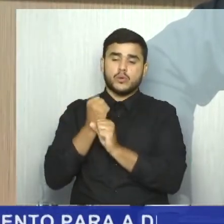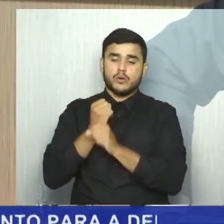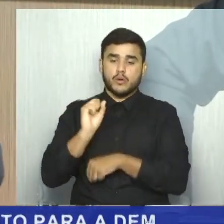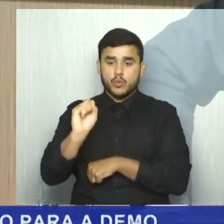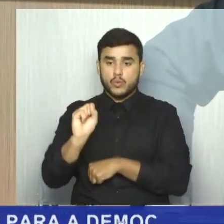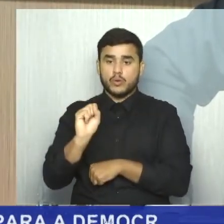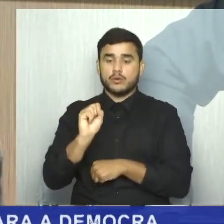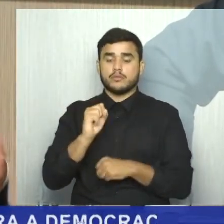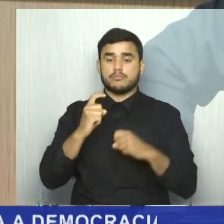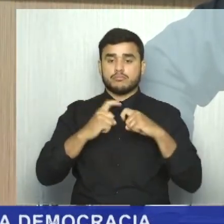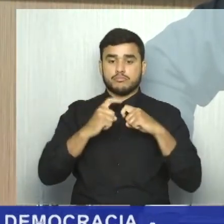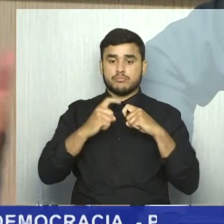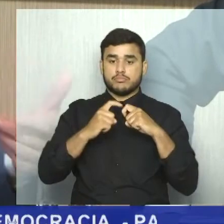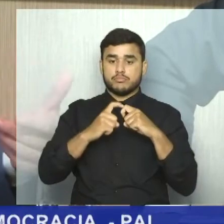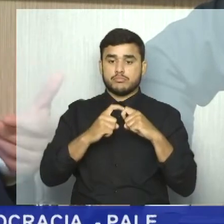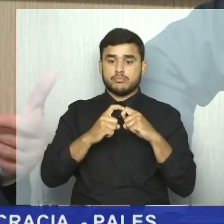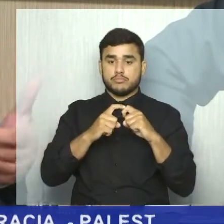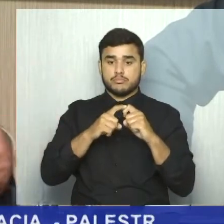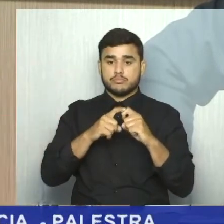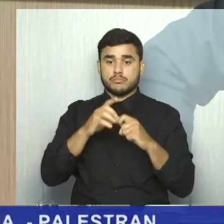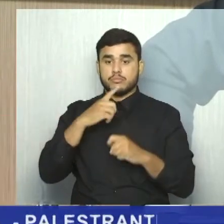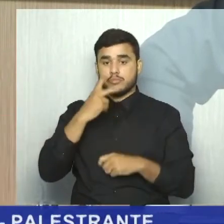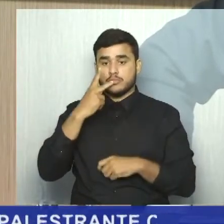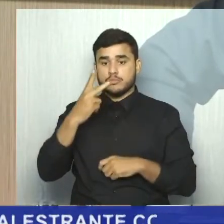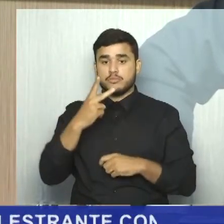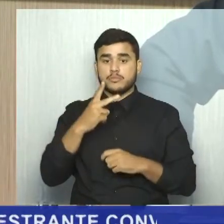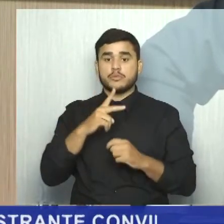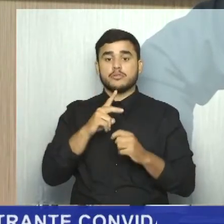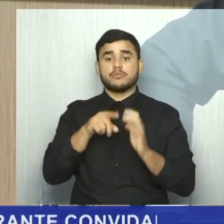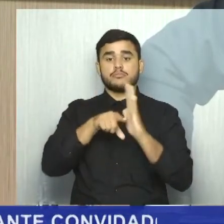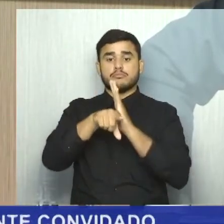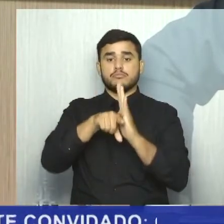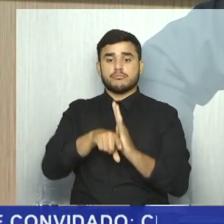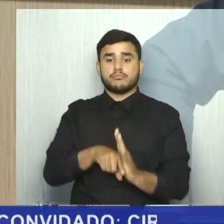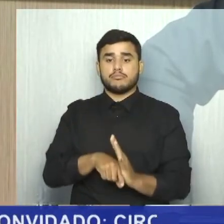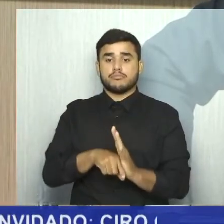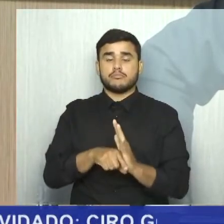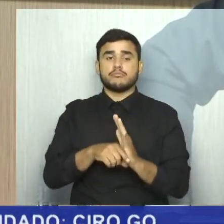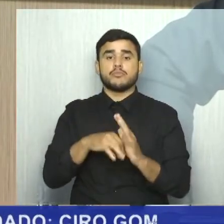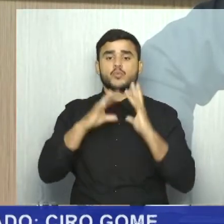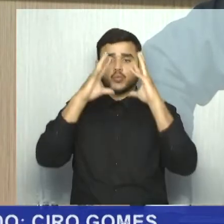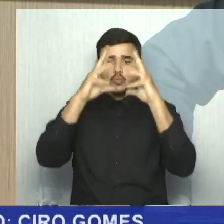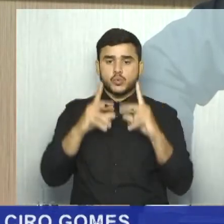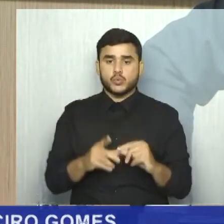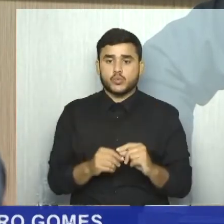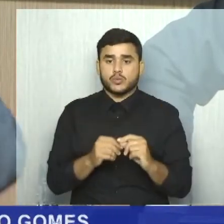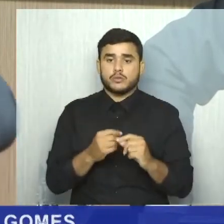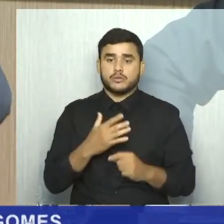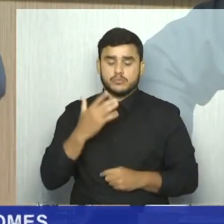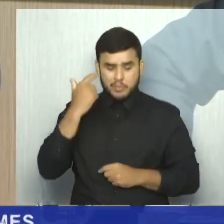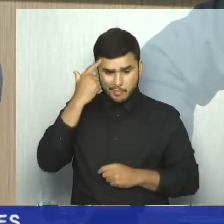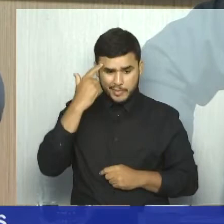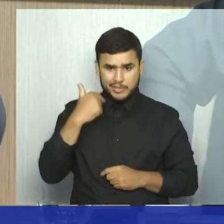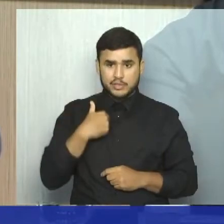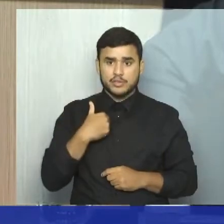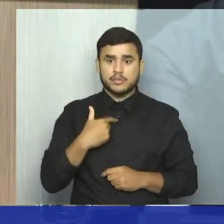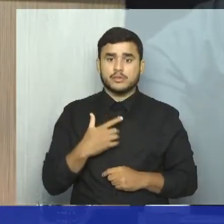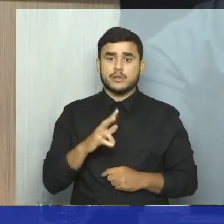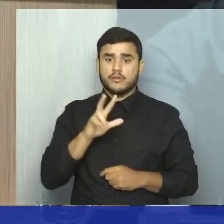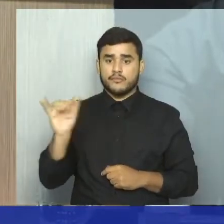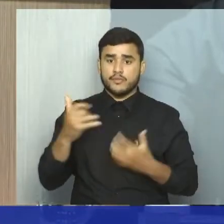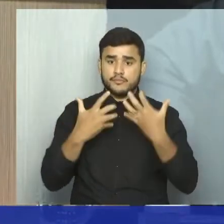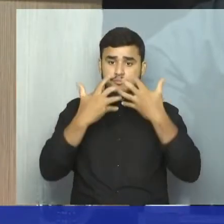para ser um cara que vai dar um laudo no raio-x, numa ecografia, essa profissão vai sumir. Por quê? Porque haverá uma